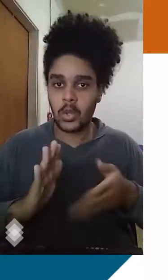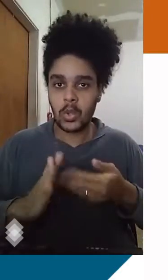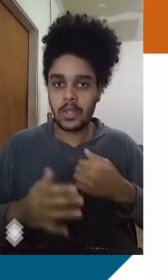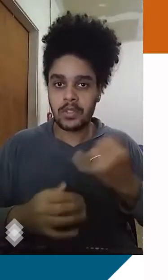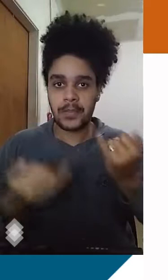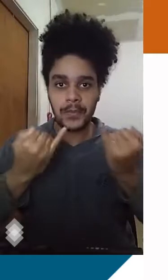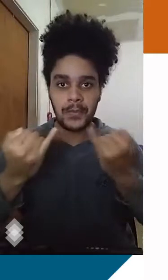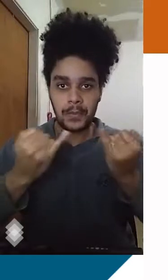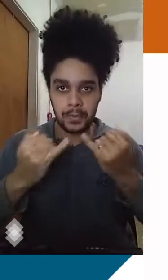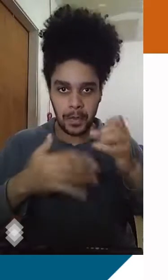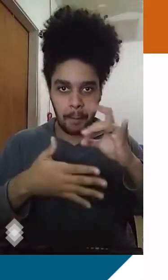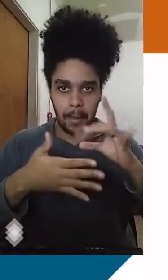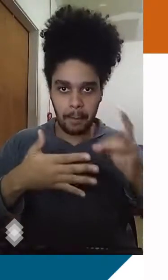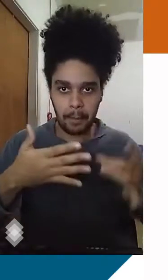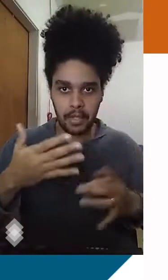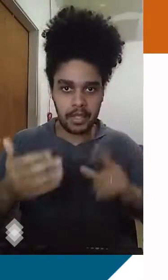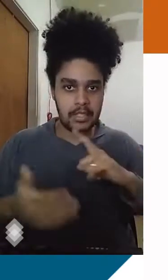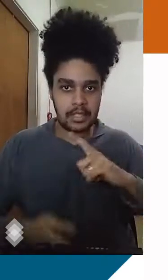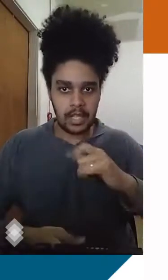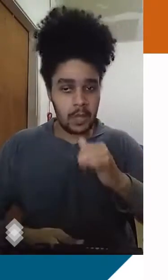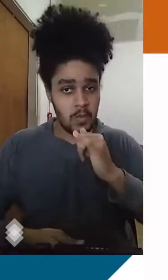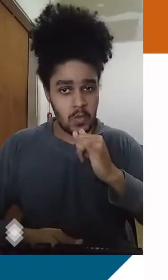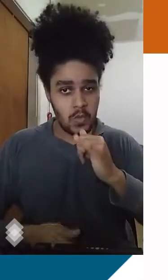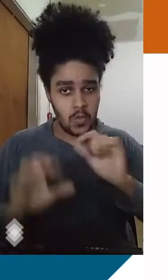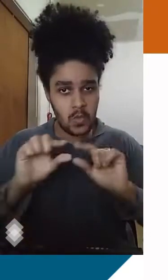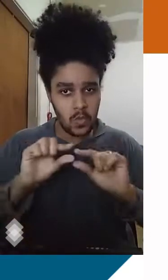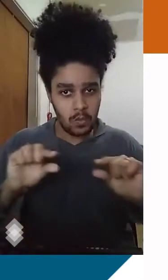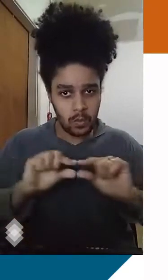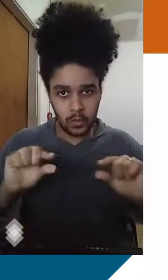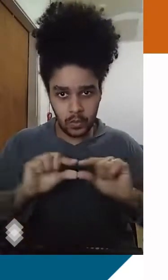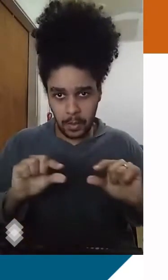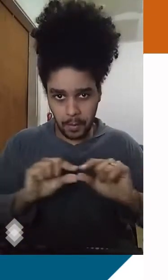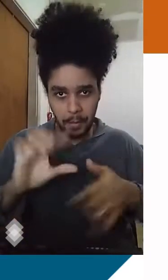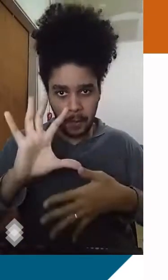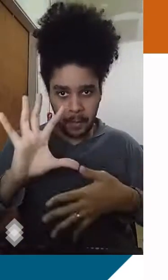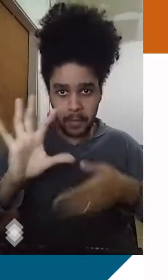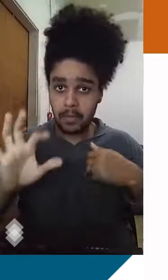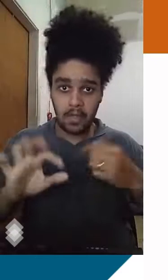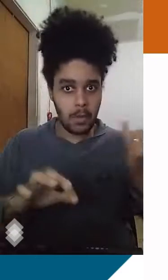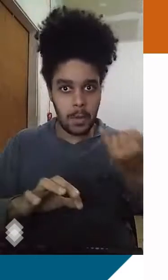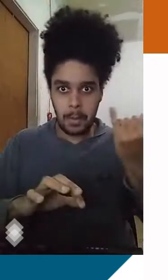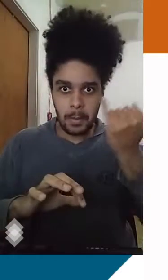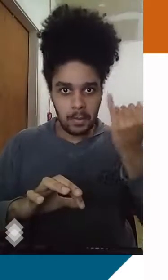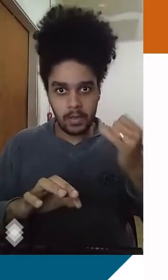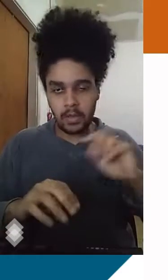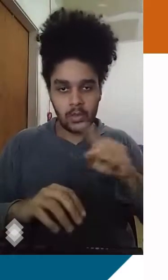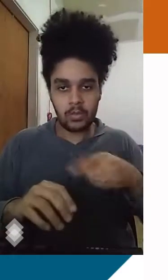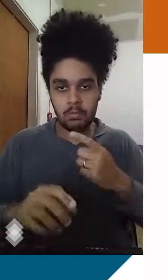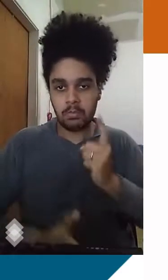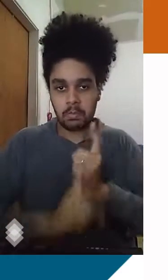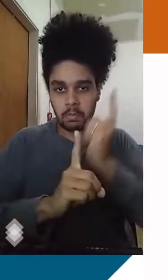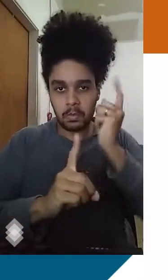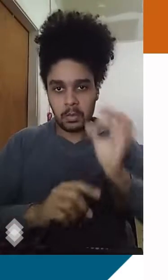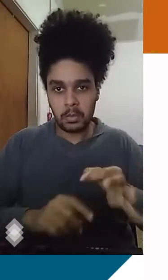todas essas informações, esses elementos. A gente tem, por exemplo, a legenda de um mapa que é imprescindível para a gente